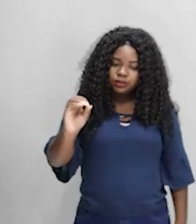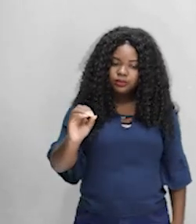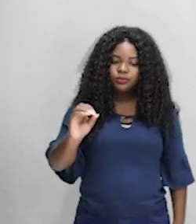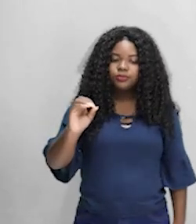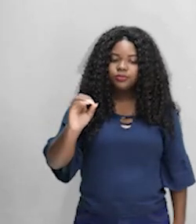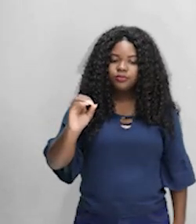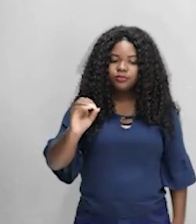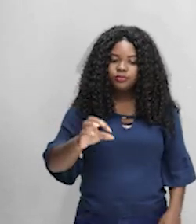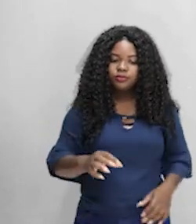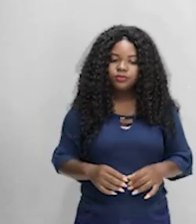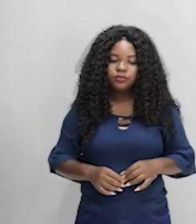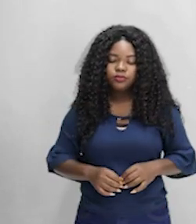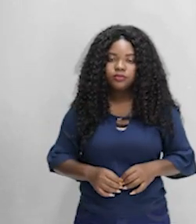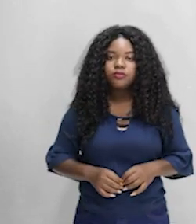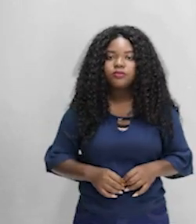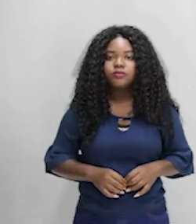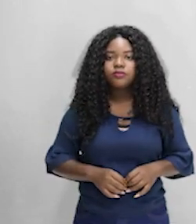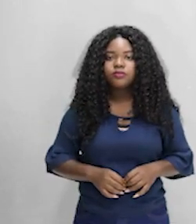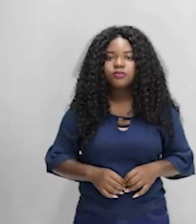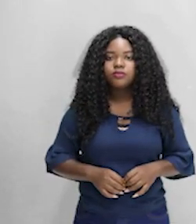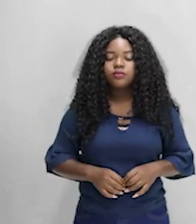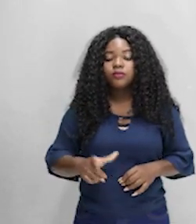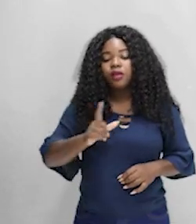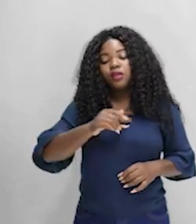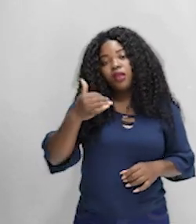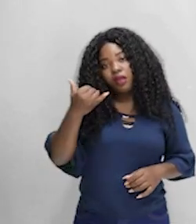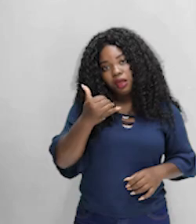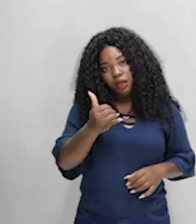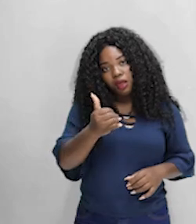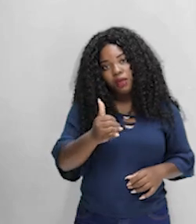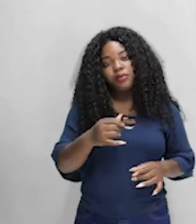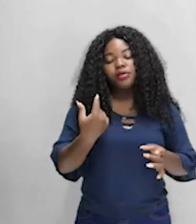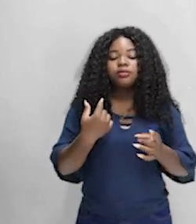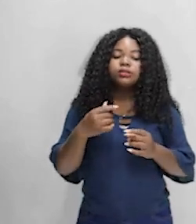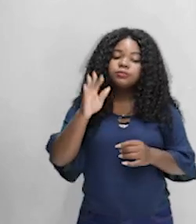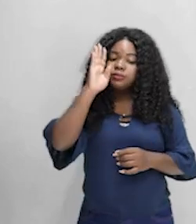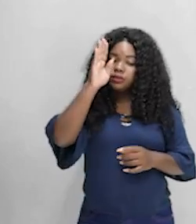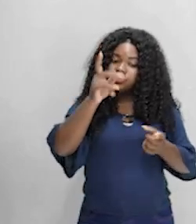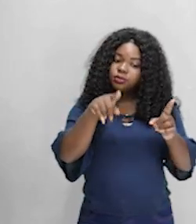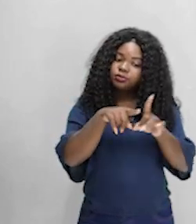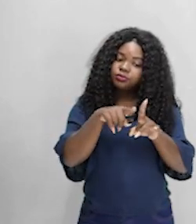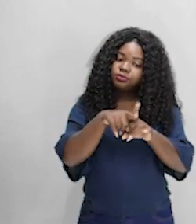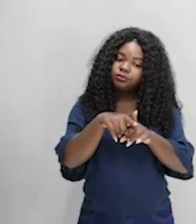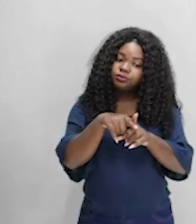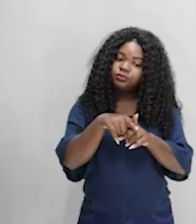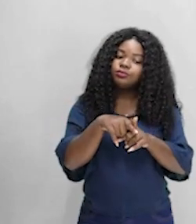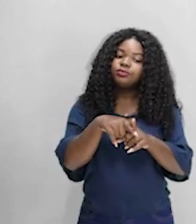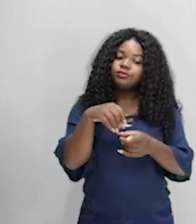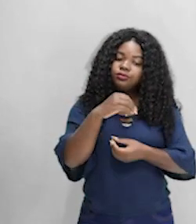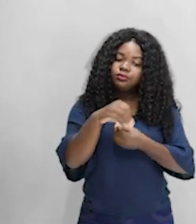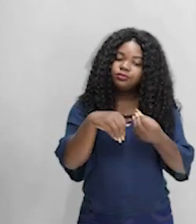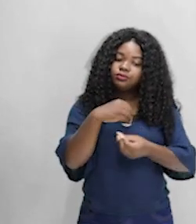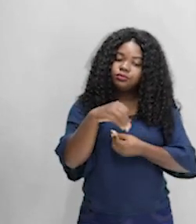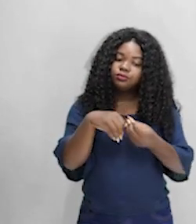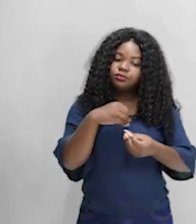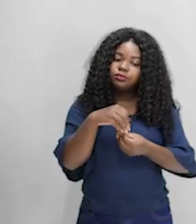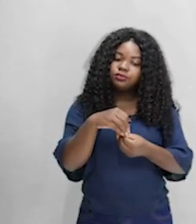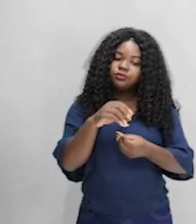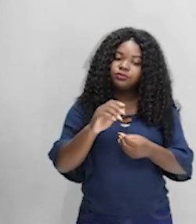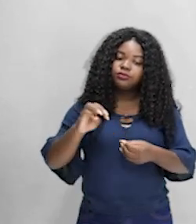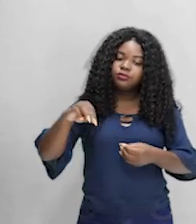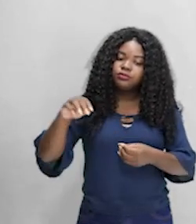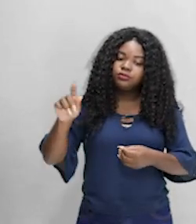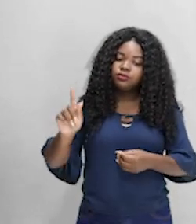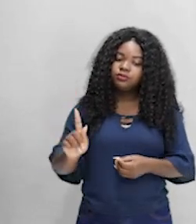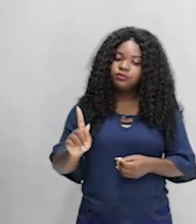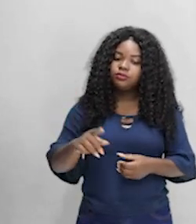presença desse indicador. Conduz corrente elétrica e, principalmente, turma, reage com o hidróxido de magnésio, reage